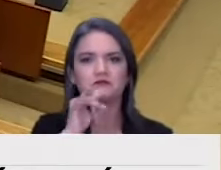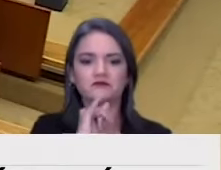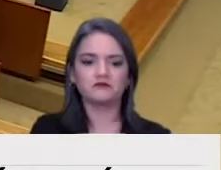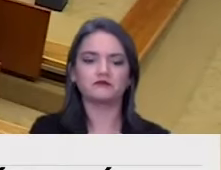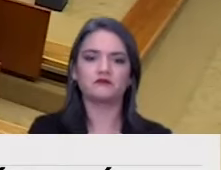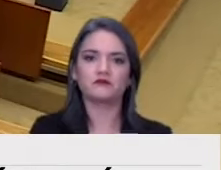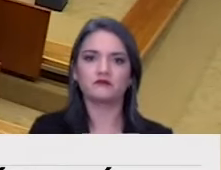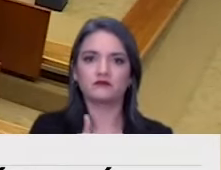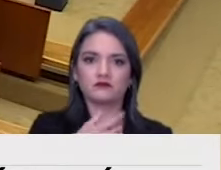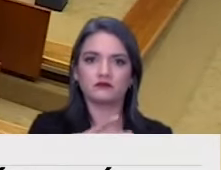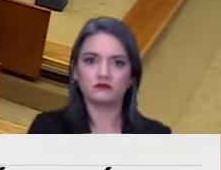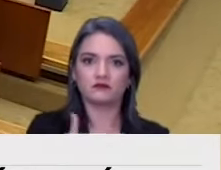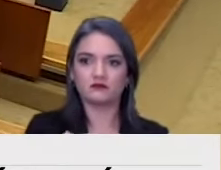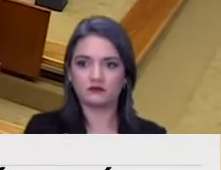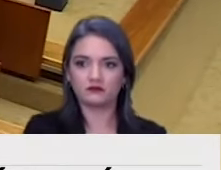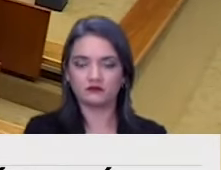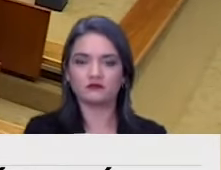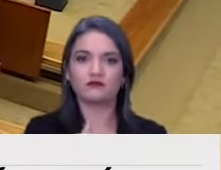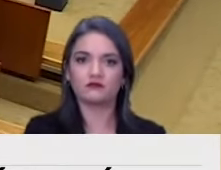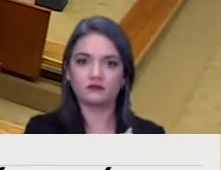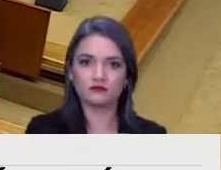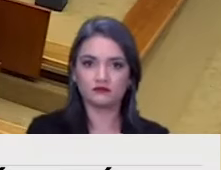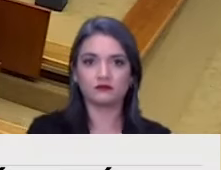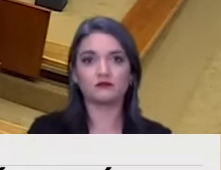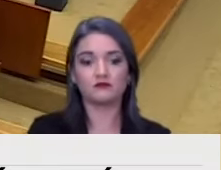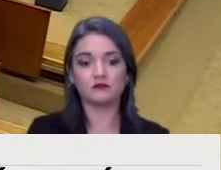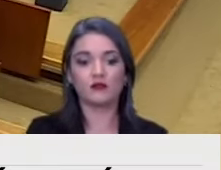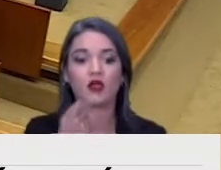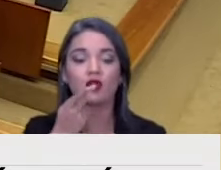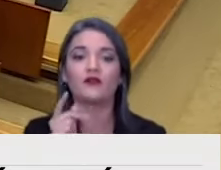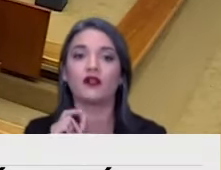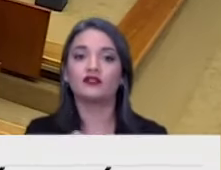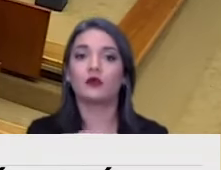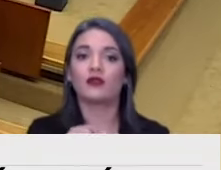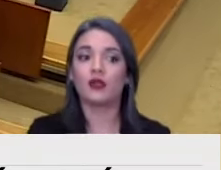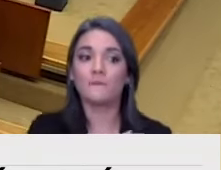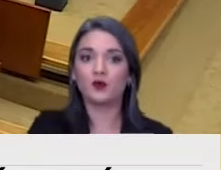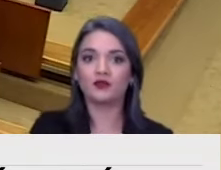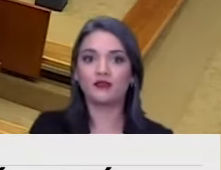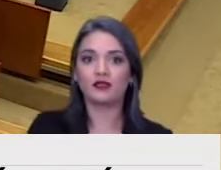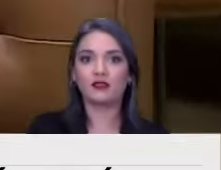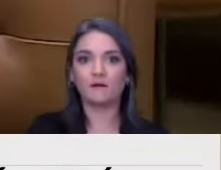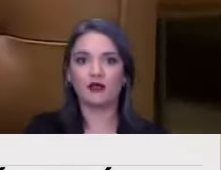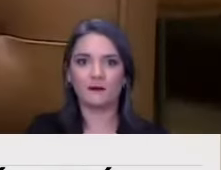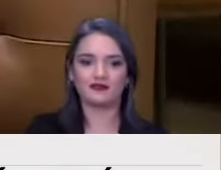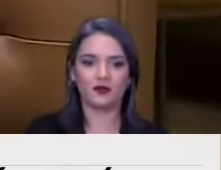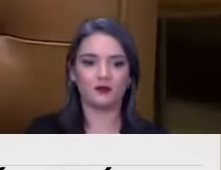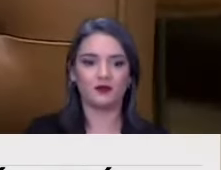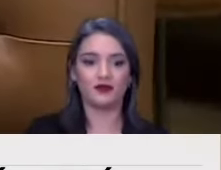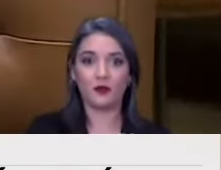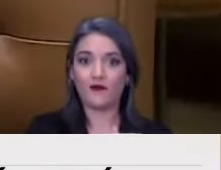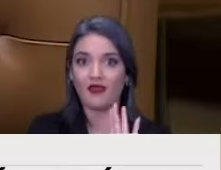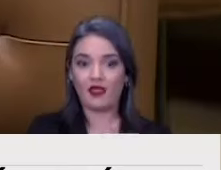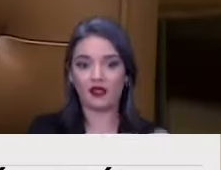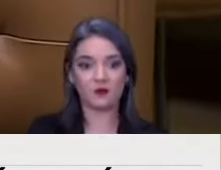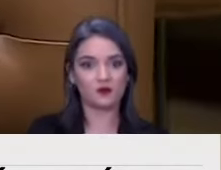de segurança e justificar quando não abrir a investigação. E como é que funciona atualmente? Atualmente